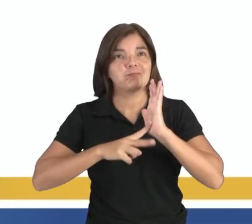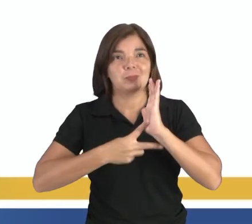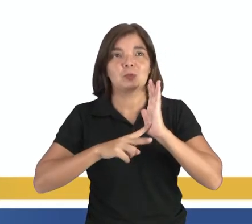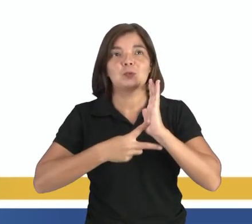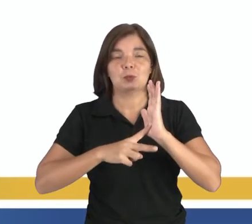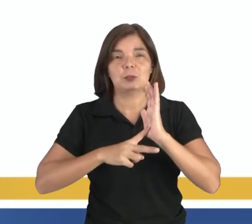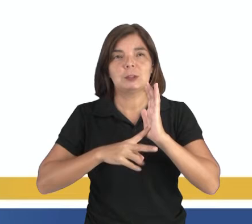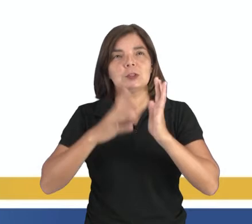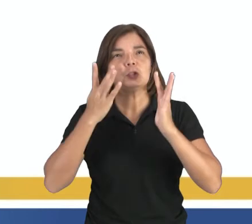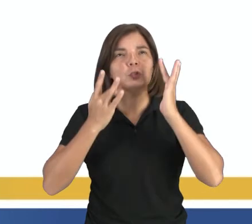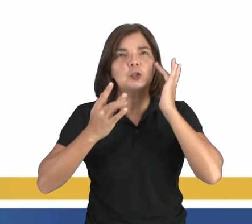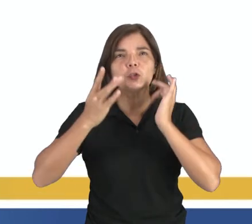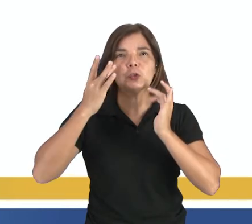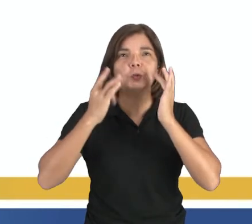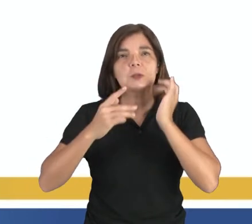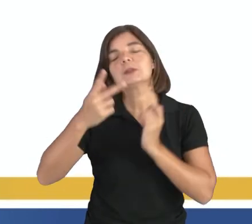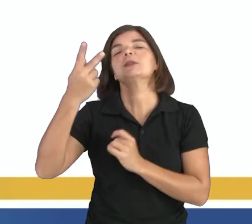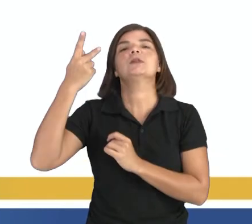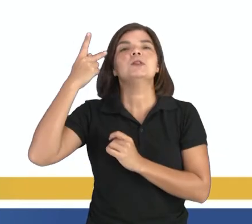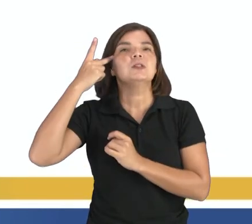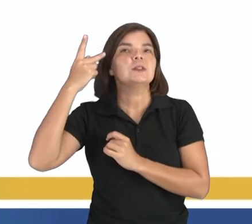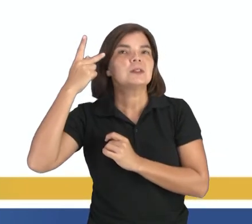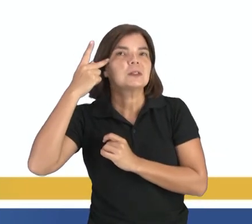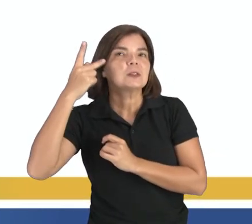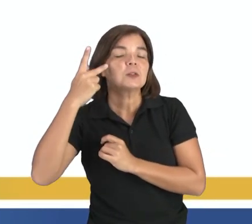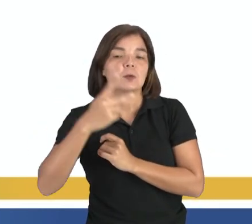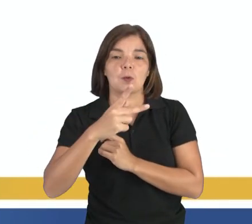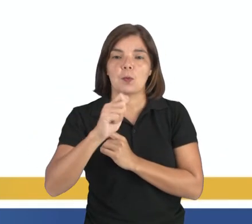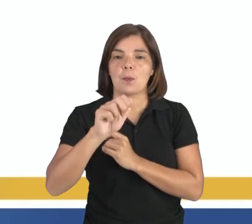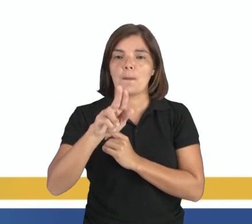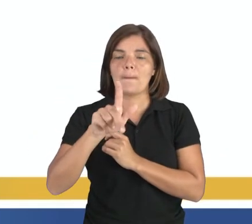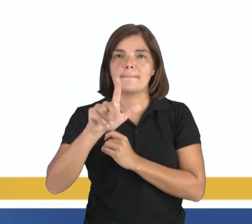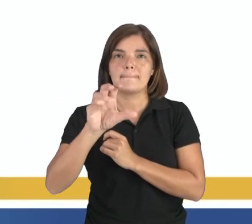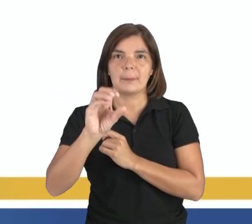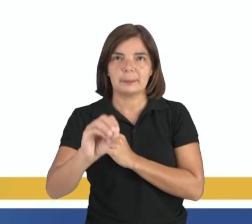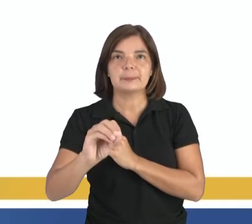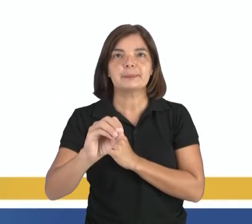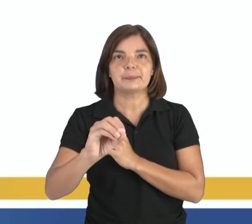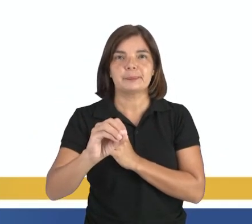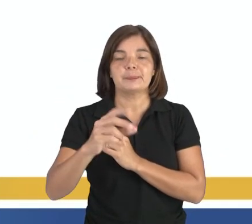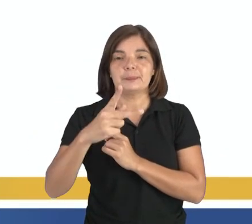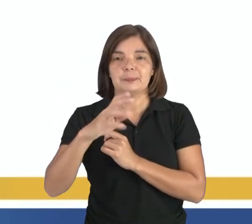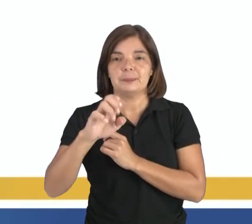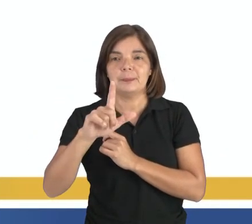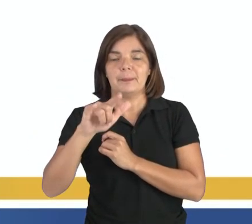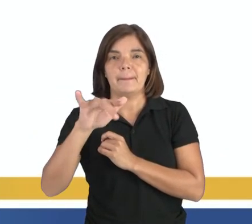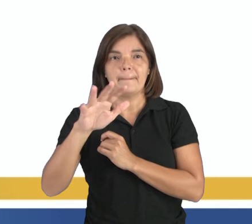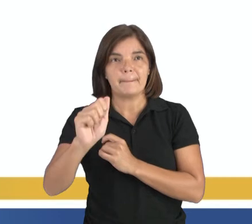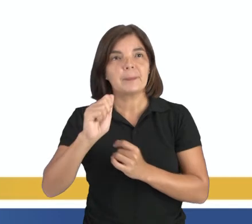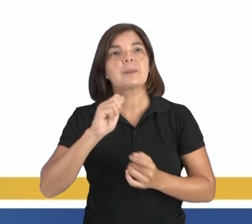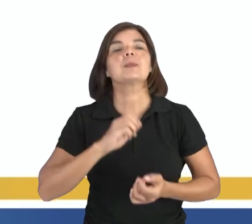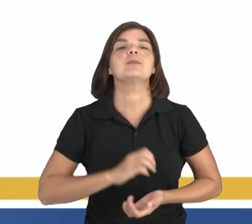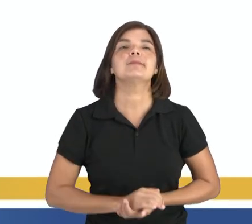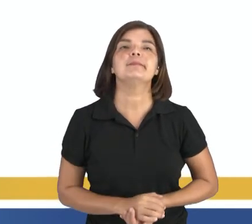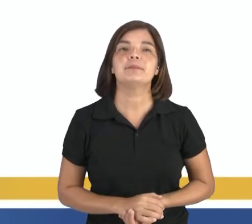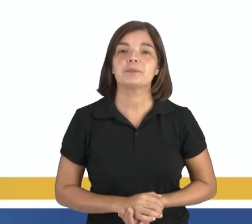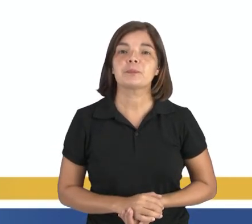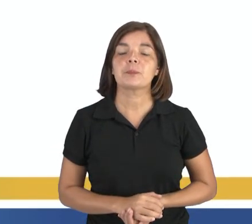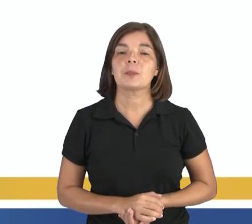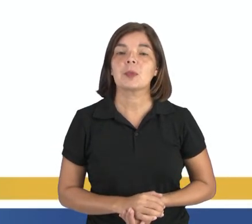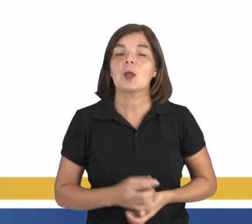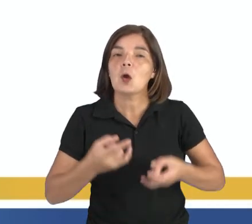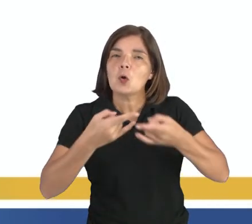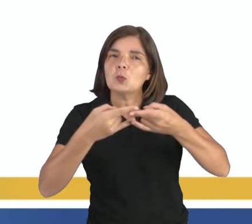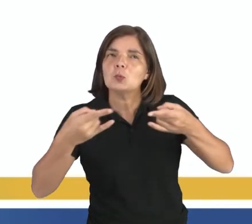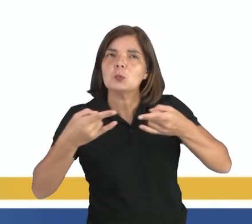Associação dos Produtores de Espetáculos Teatrais de São Paulo, a APTESP, Paulo Pélico.